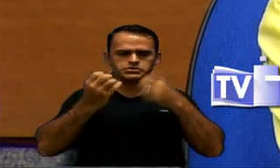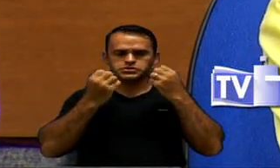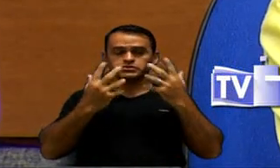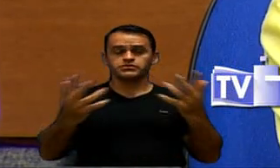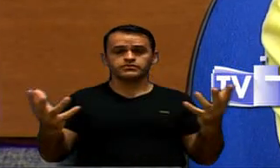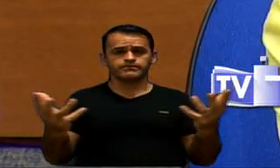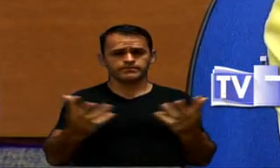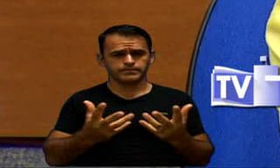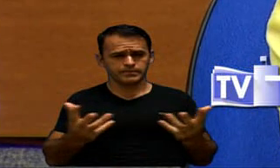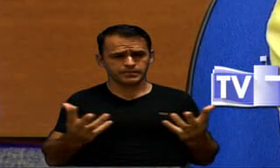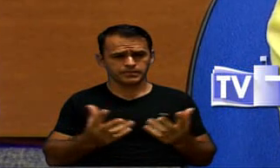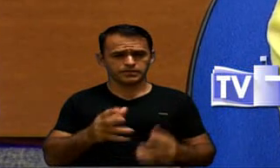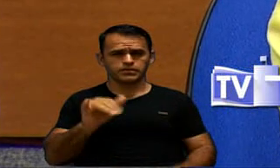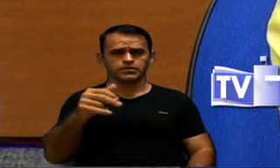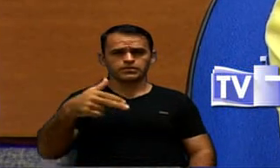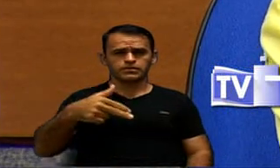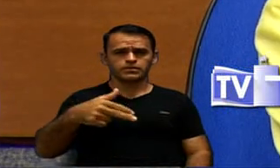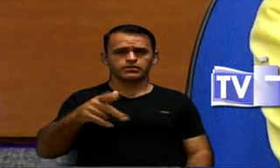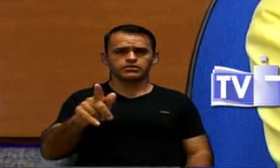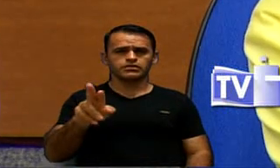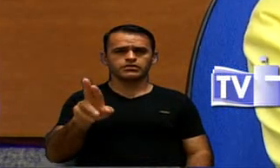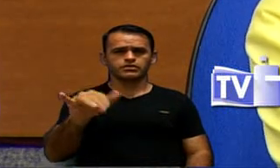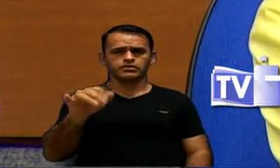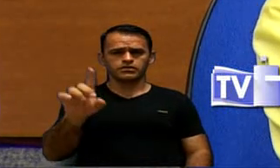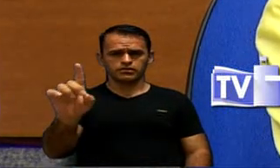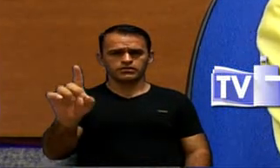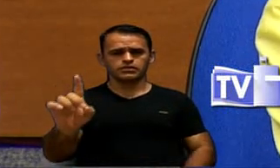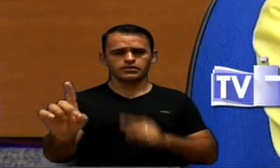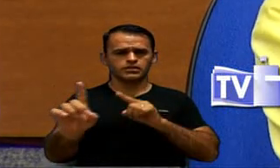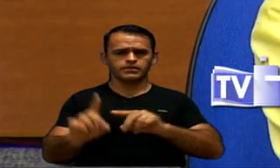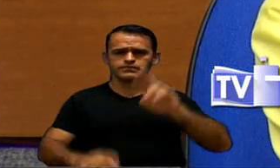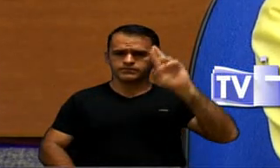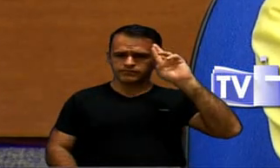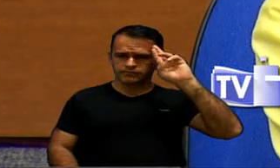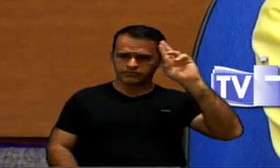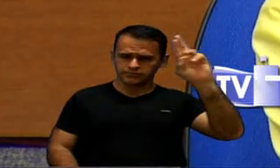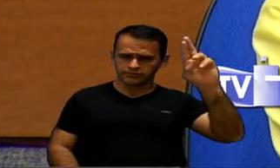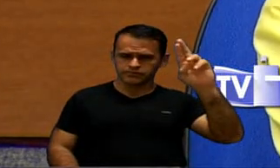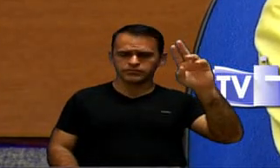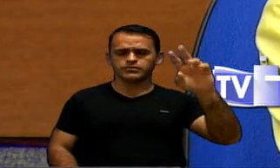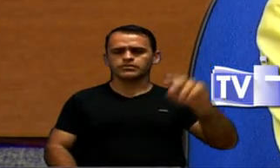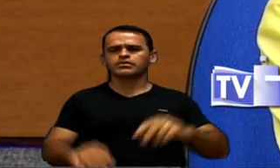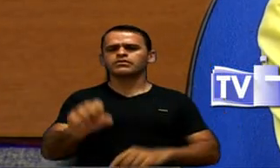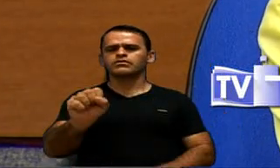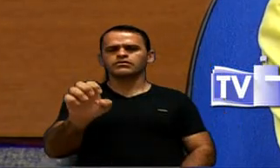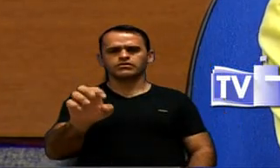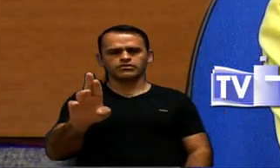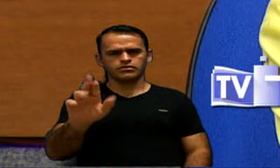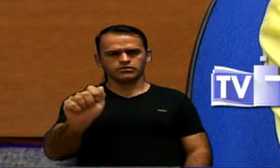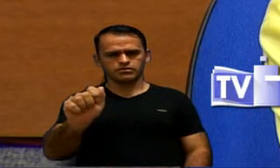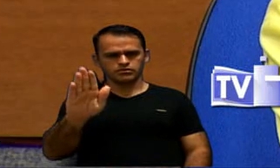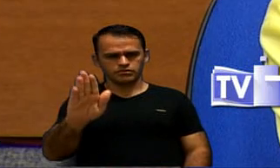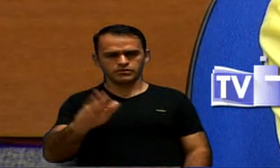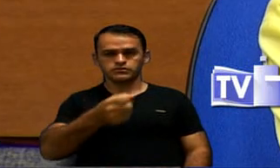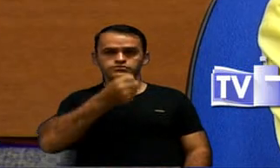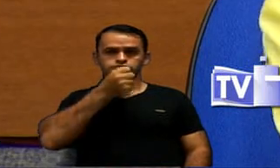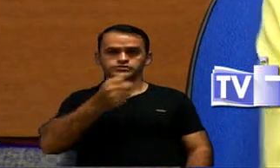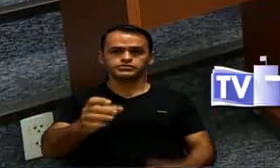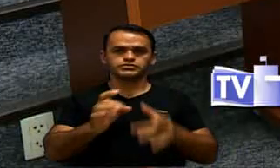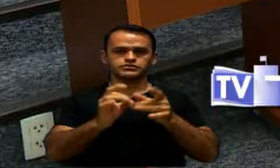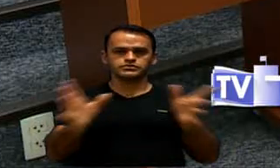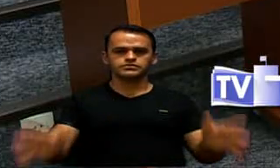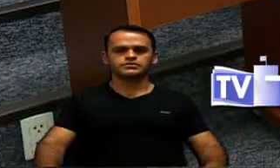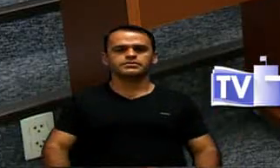passar a palavra para a Ingrid Fonseca, que é responsável pelo Serave em Sorocaba. Está aberto, Ingrid.